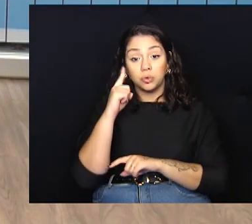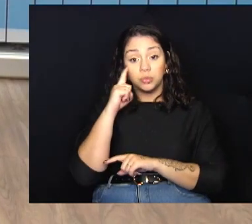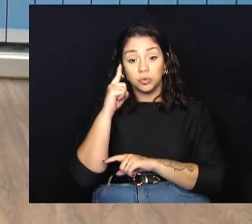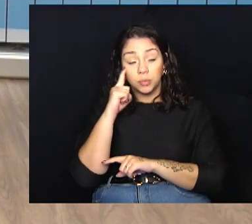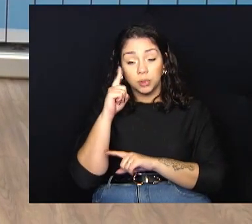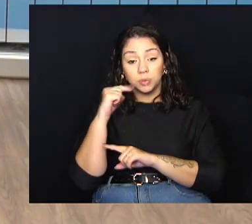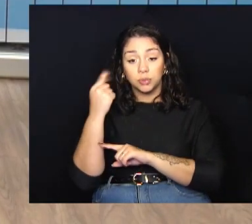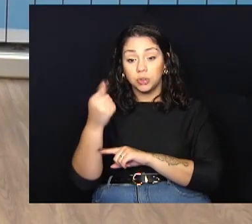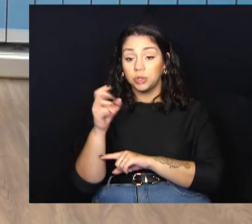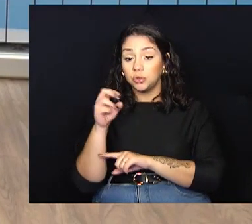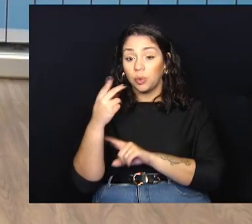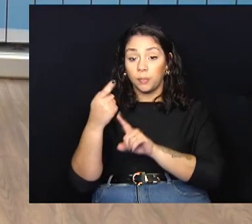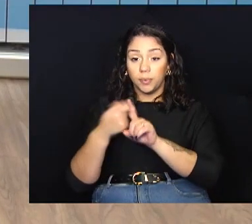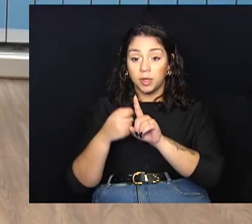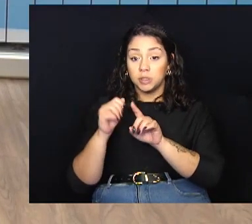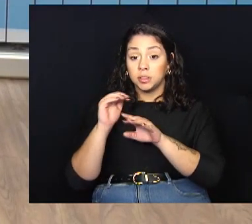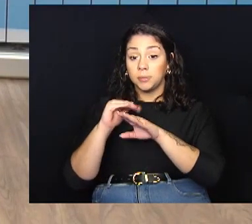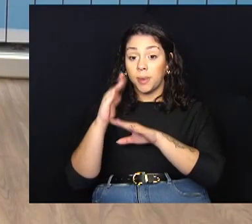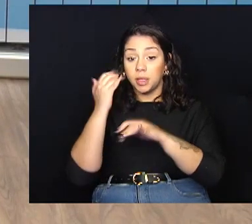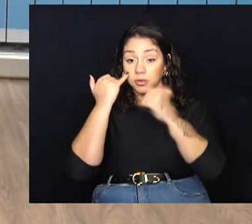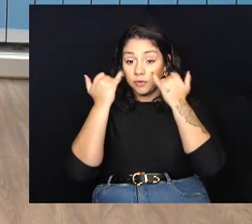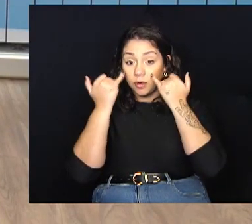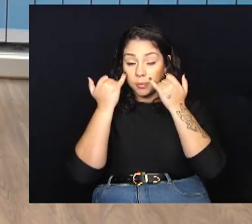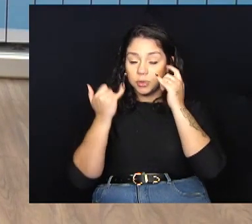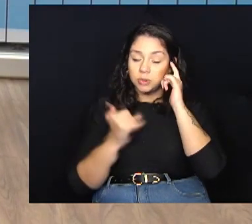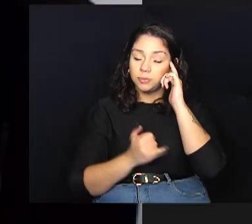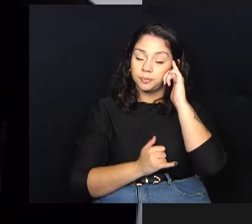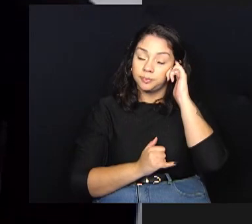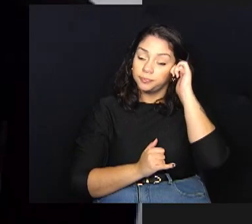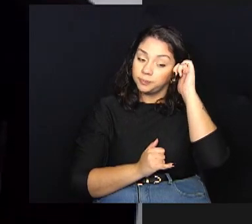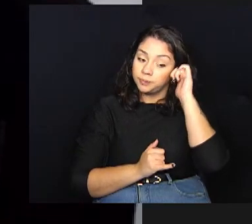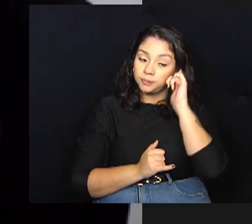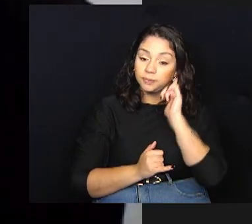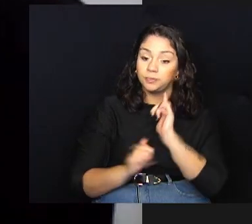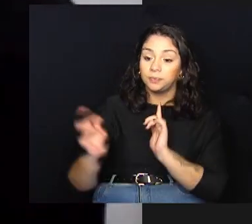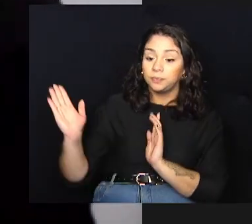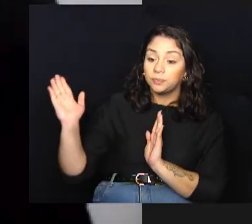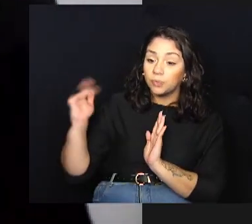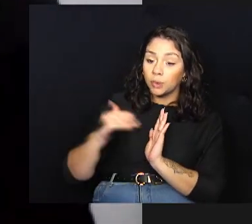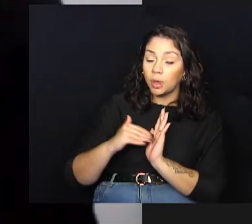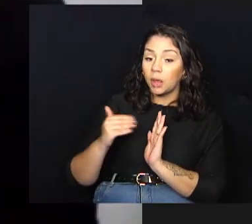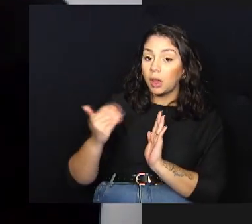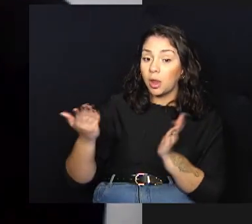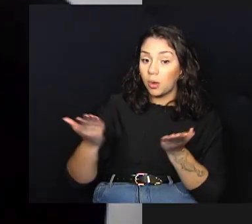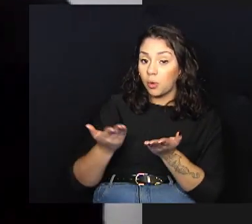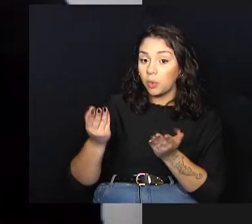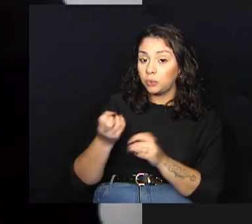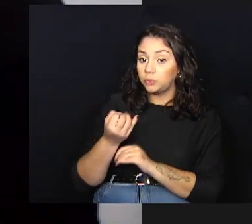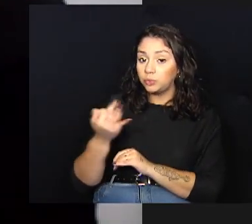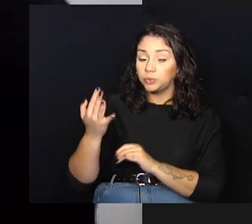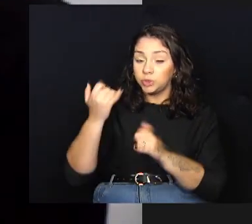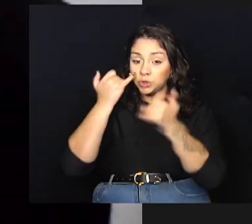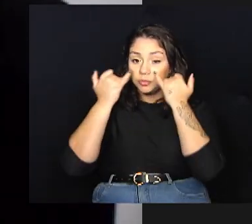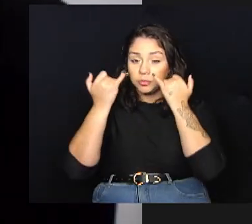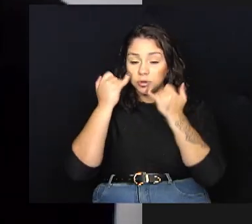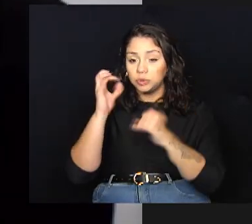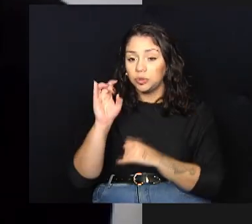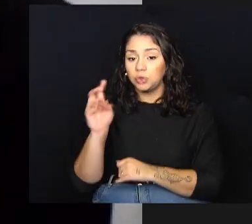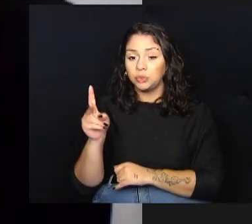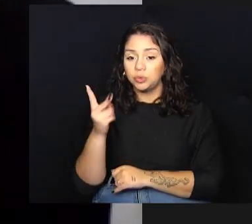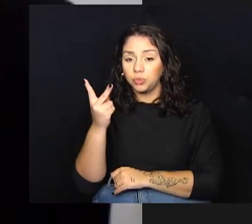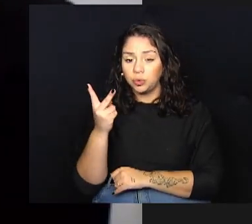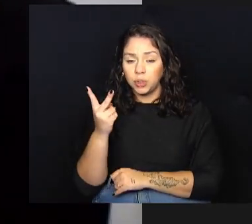este senso bom até agora o senso divulgou basicamente duas ou três